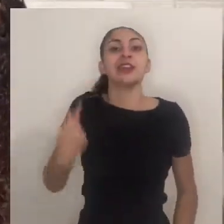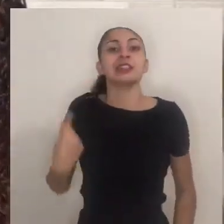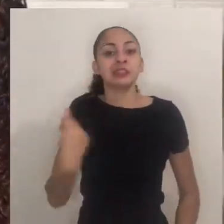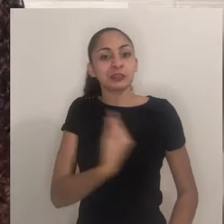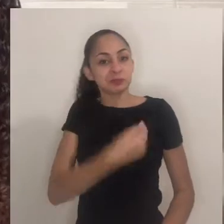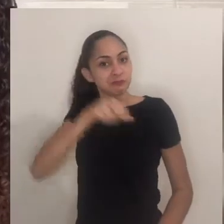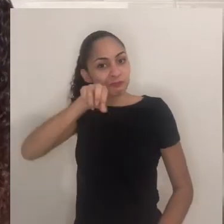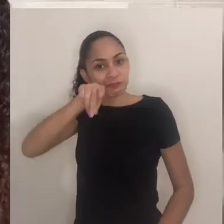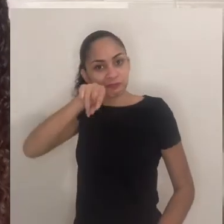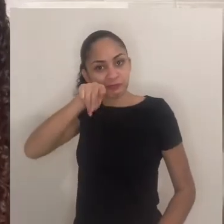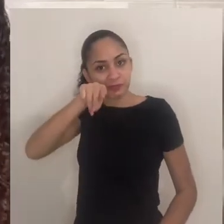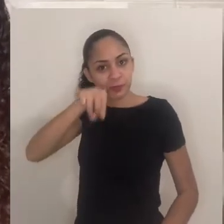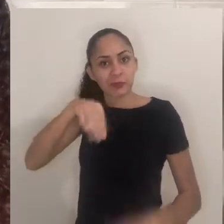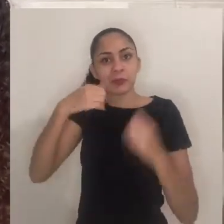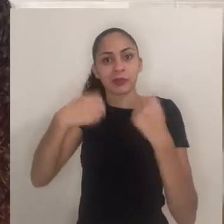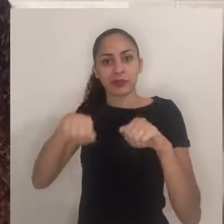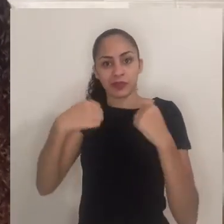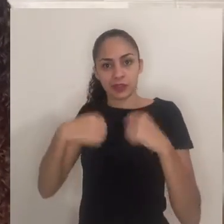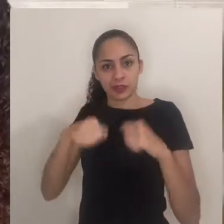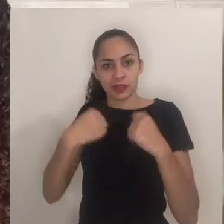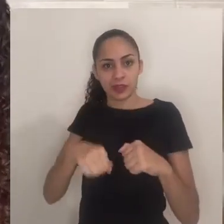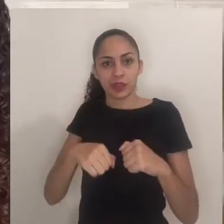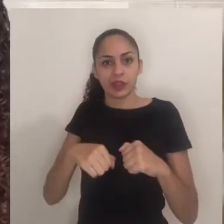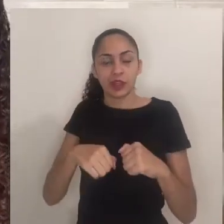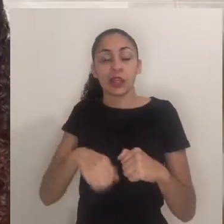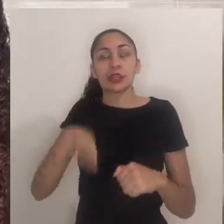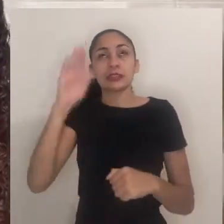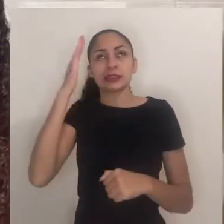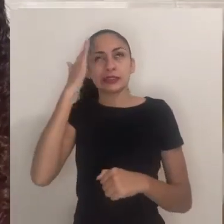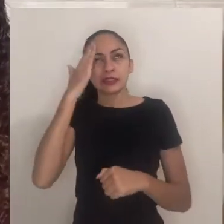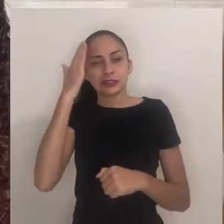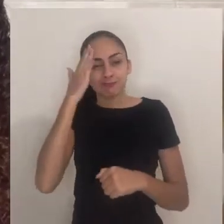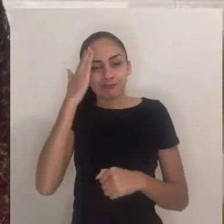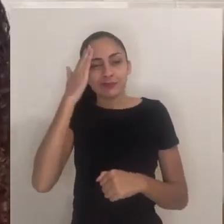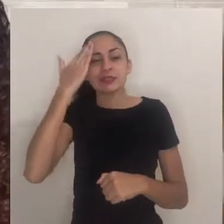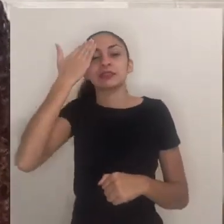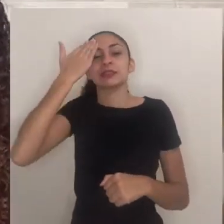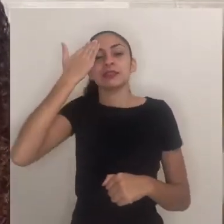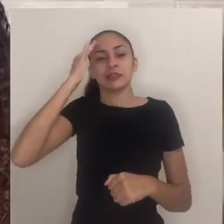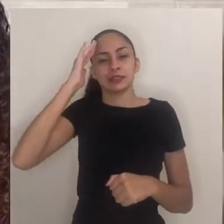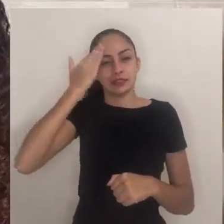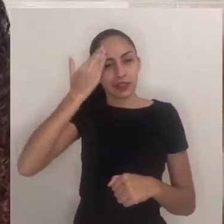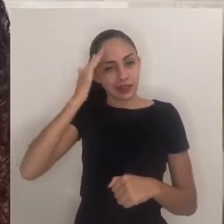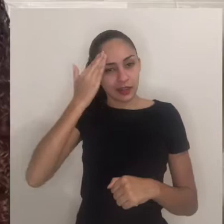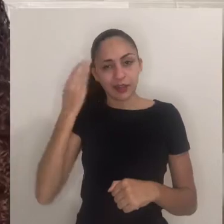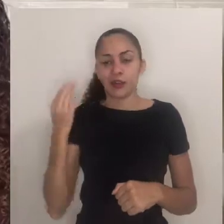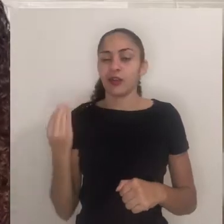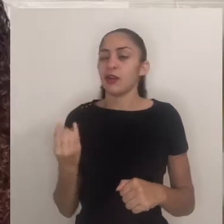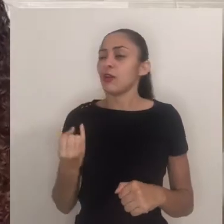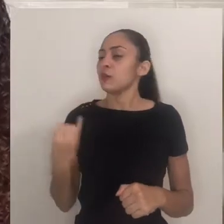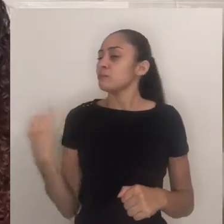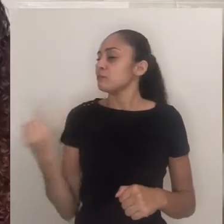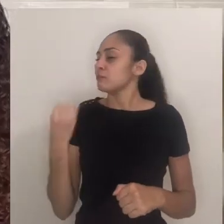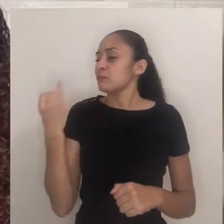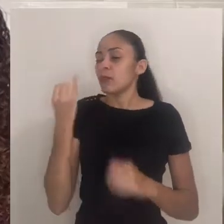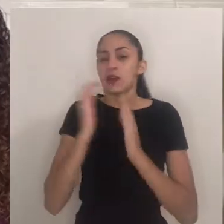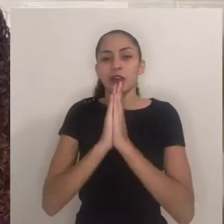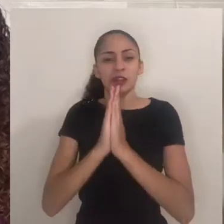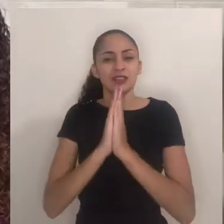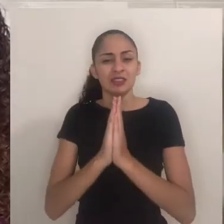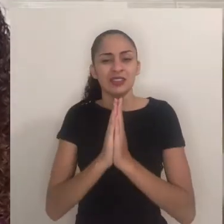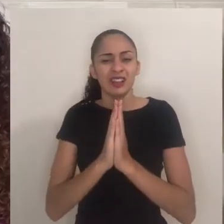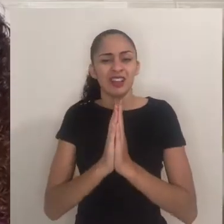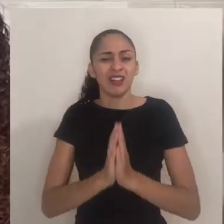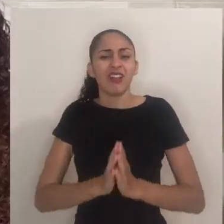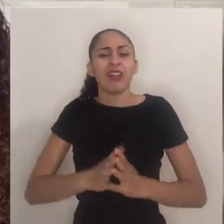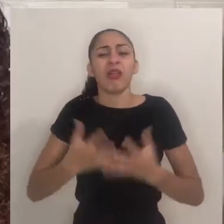precisa viver com essa mesma mentalidade. E quando, irmãos, a gente entende isso e a gente reconhece a importância da oração,